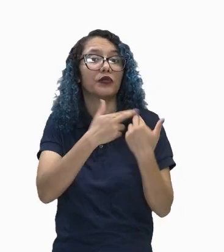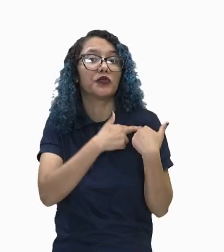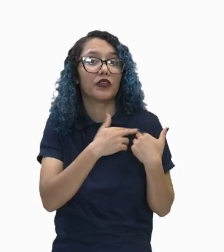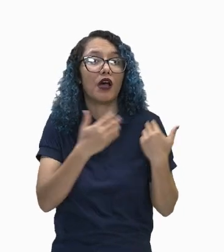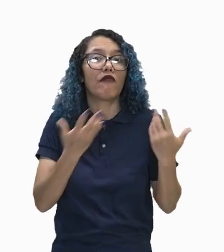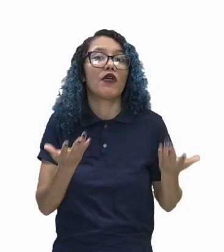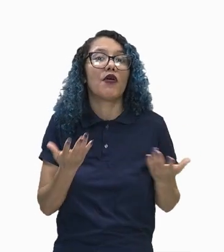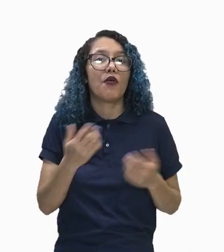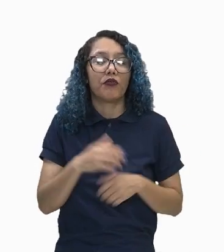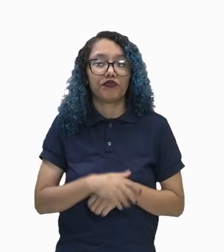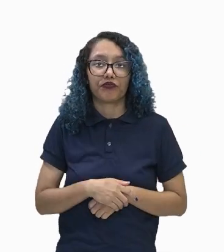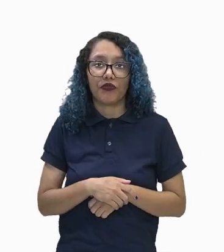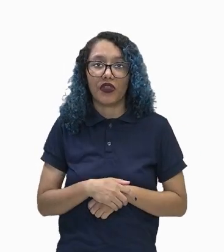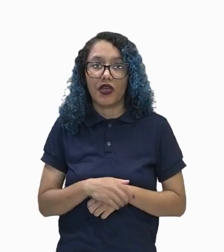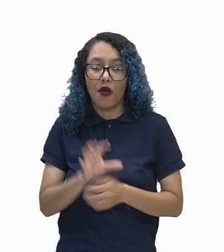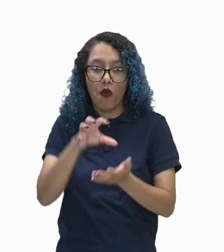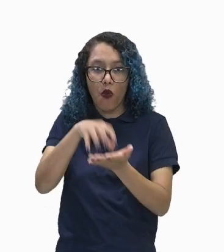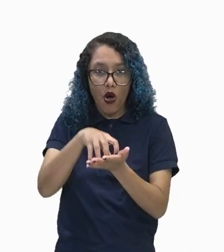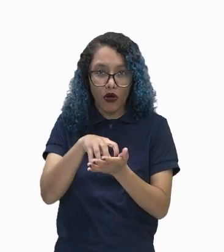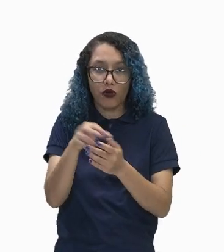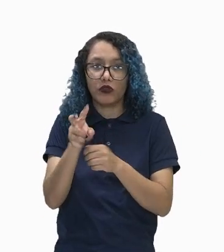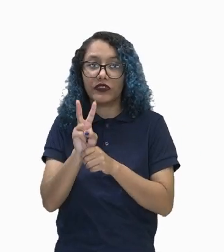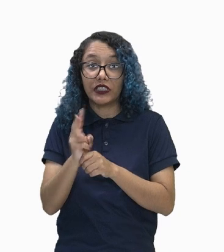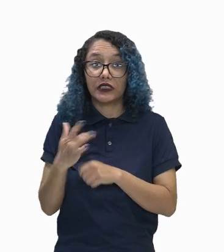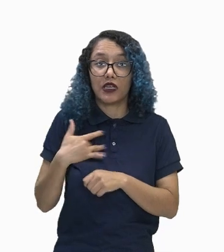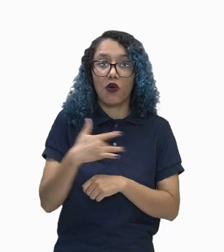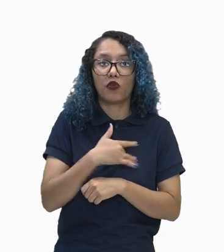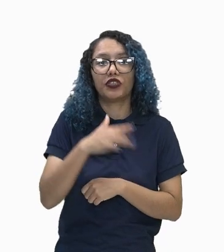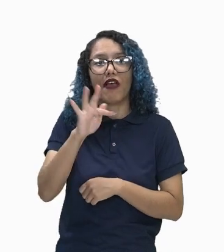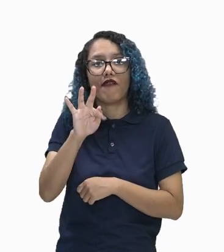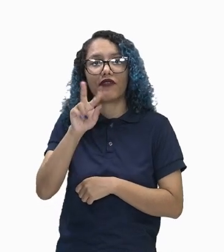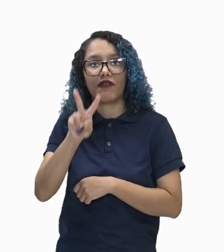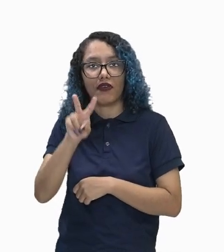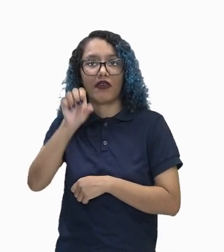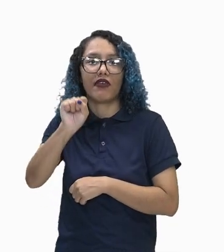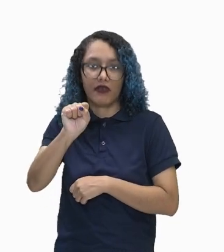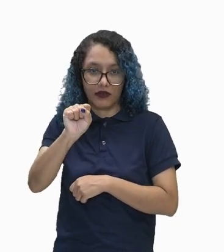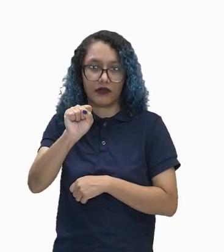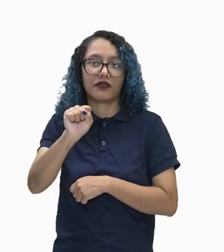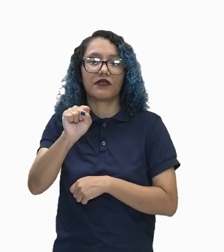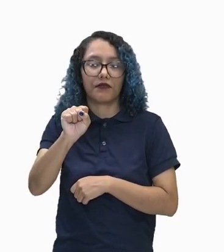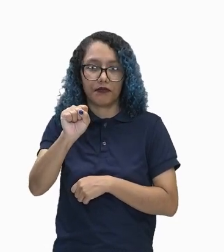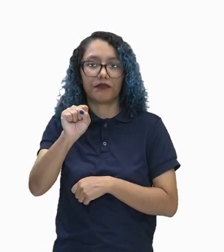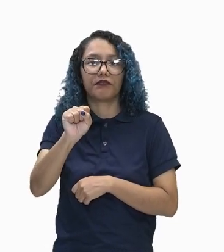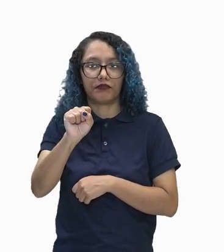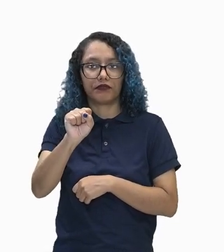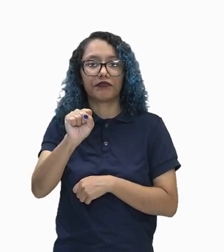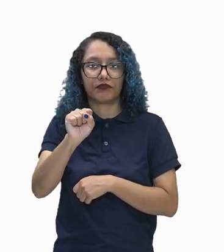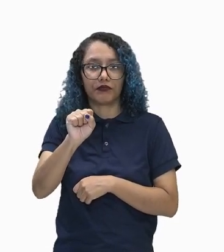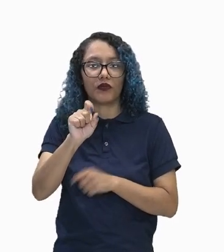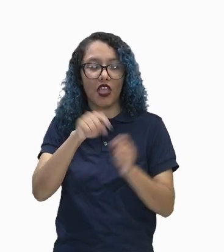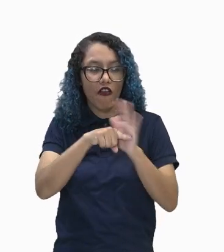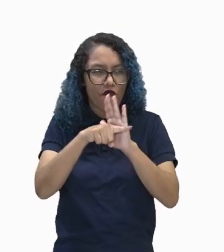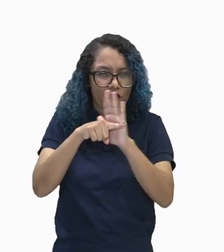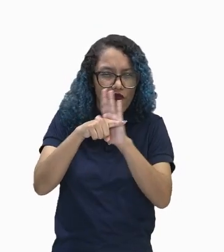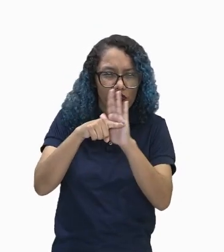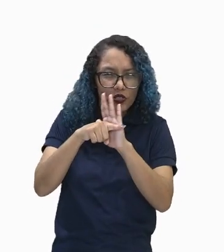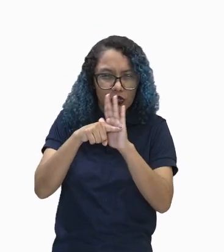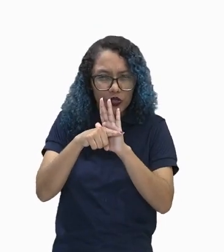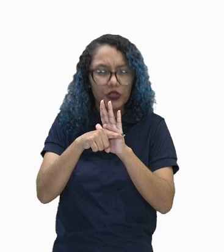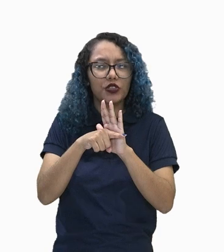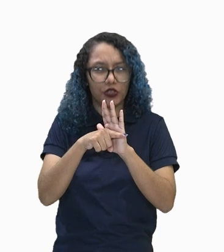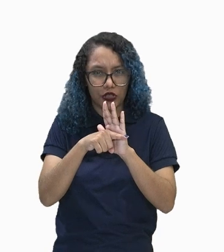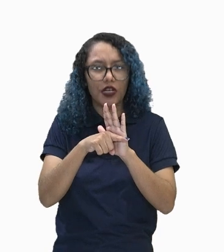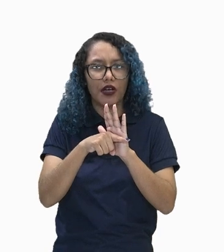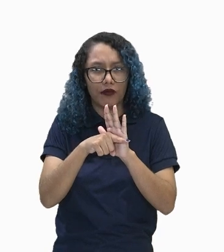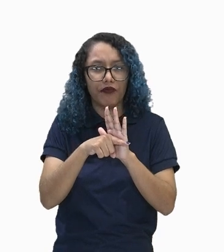né, do Amazonas, o FVS. Ele é que faz o diagnóstico, com isso